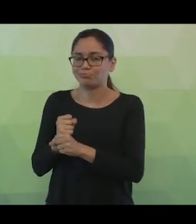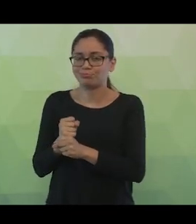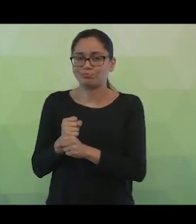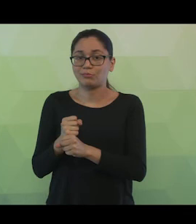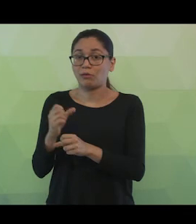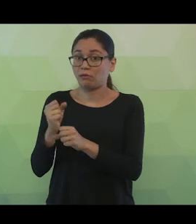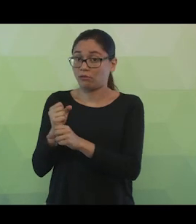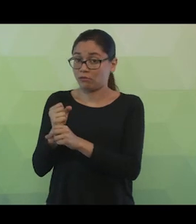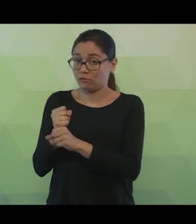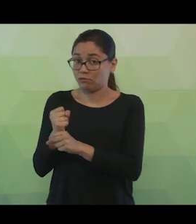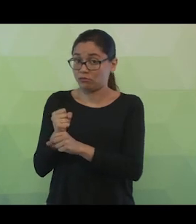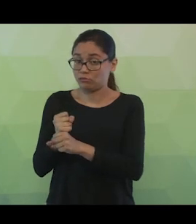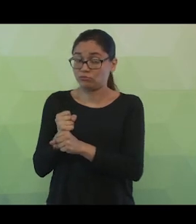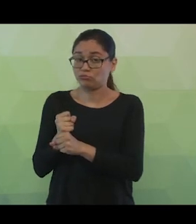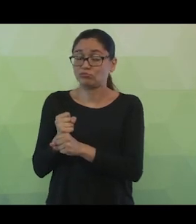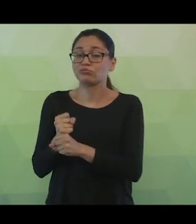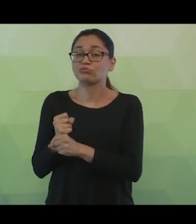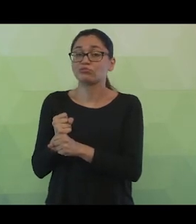recebe.